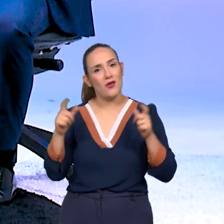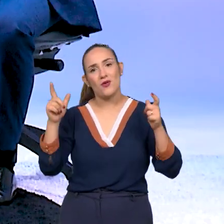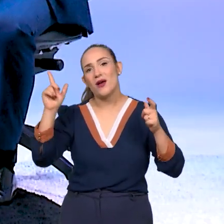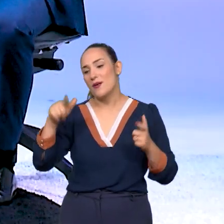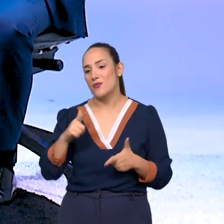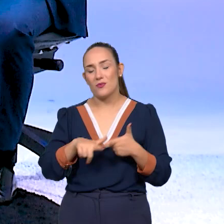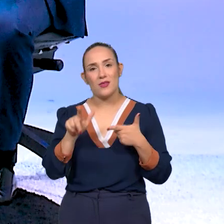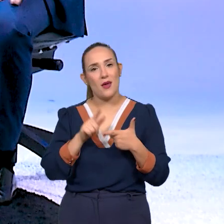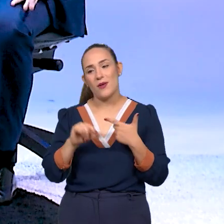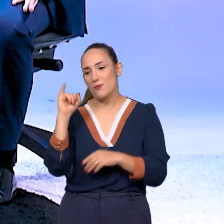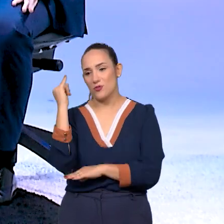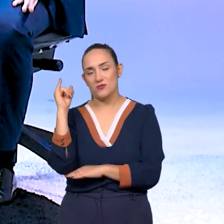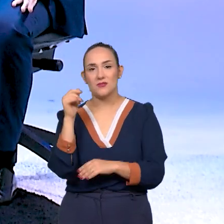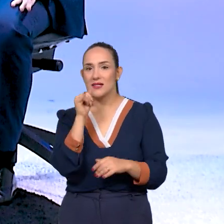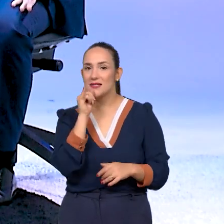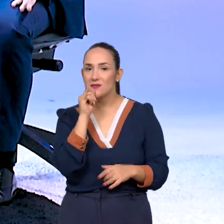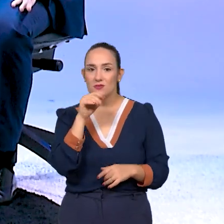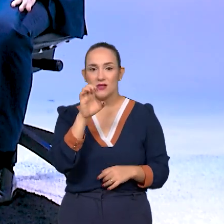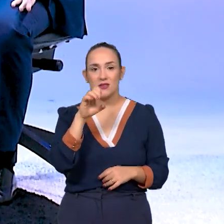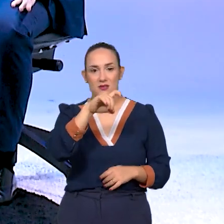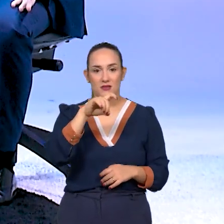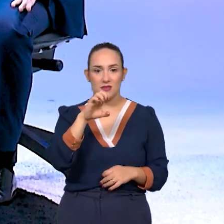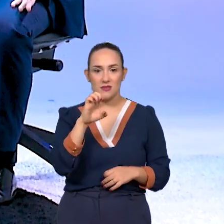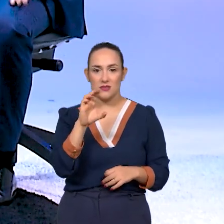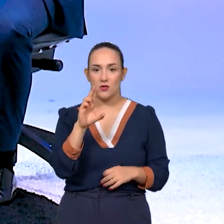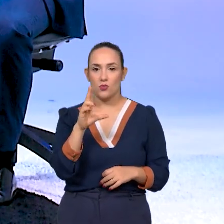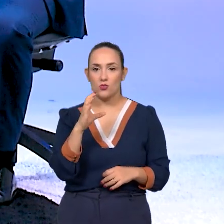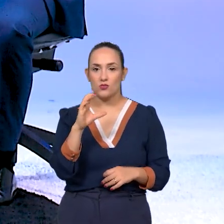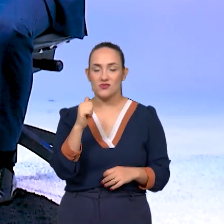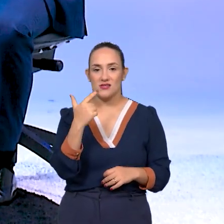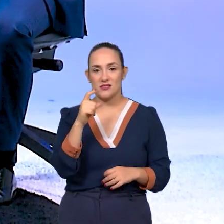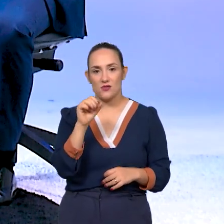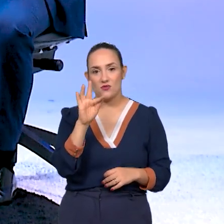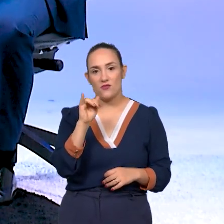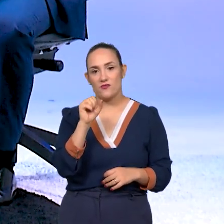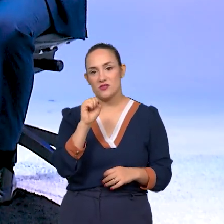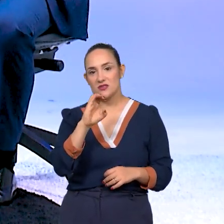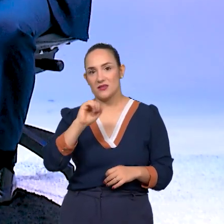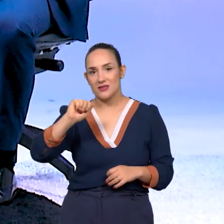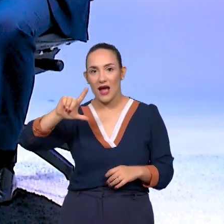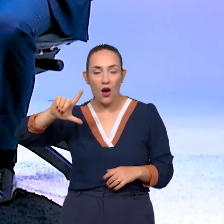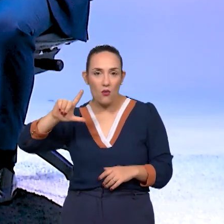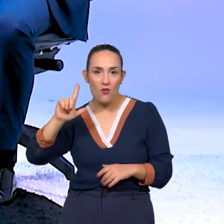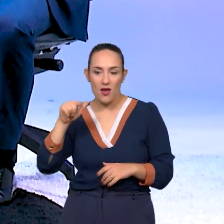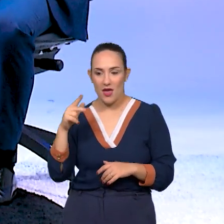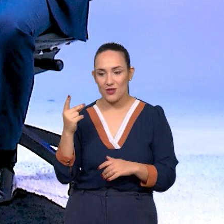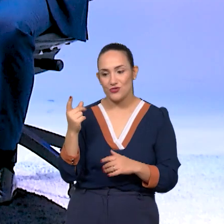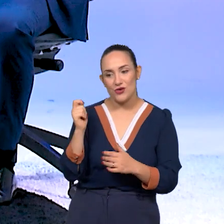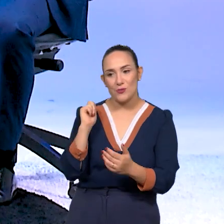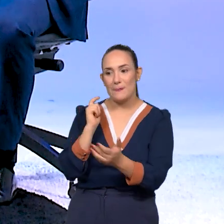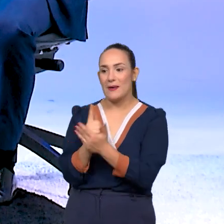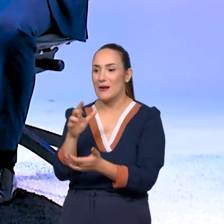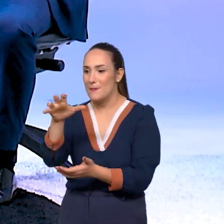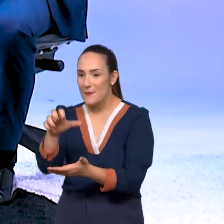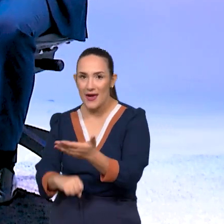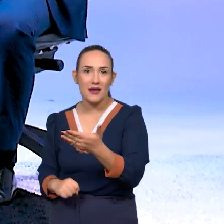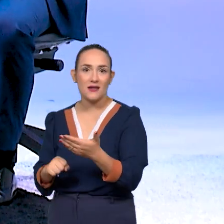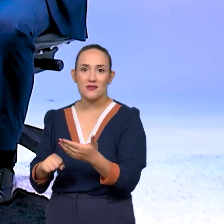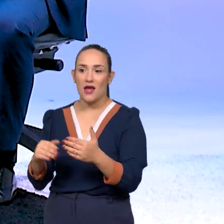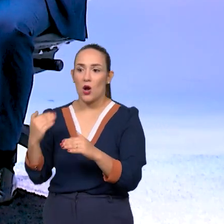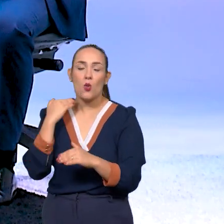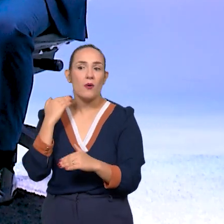exemplo é a maior parte dos processos do nosso país então por isso que o tema gera muita relevância e e os